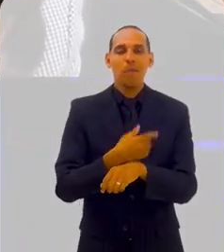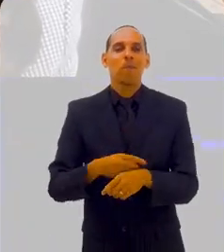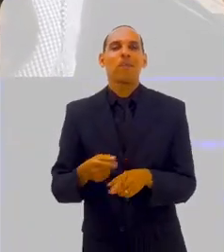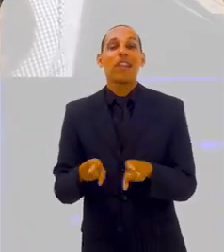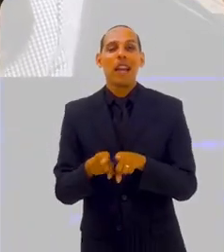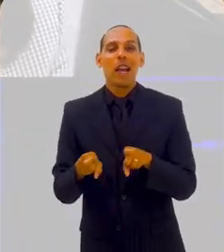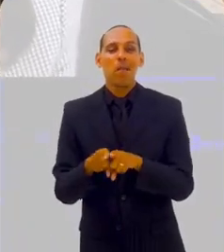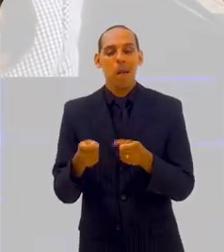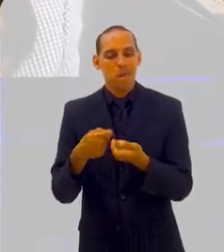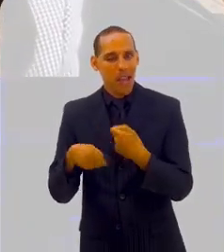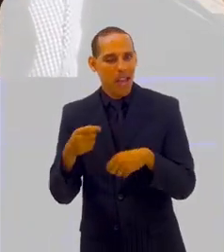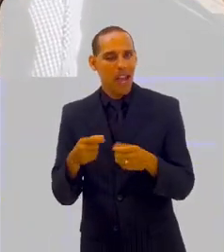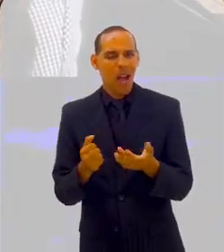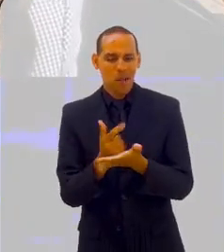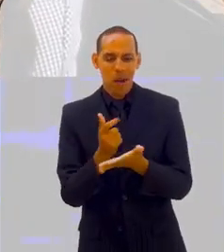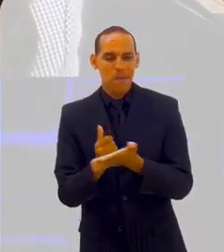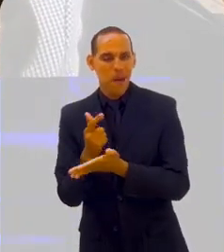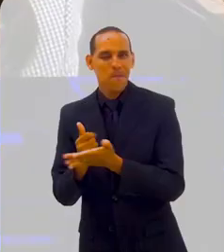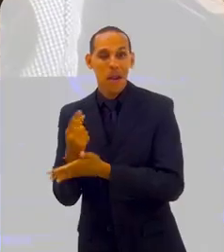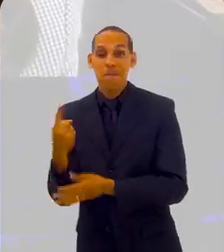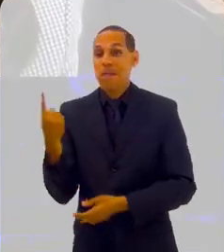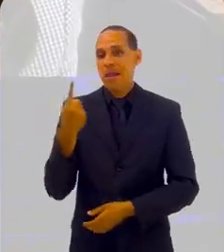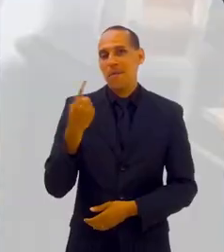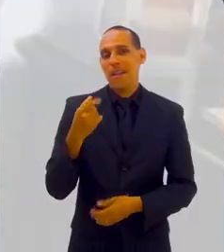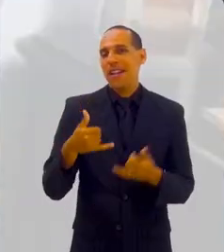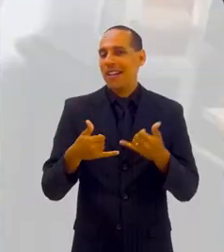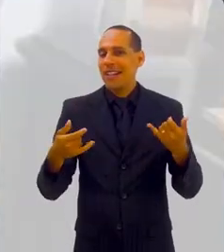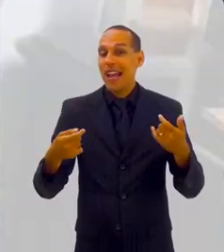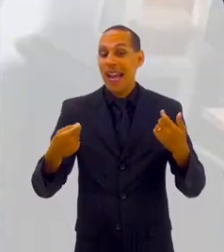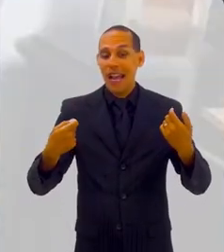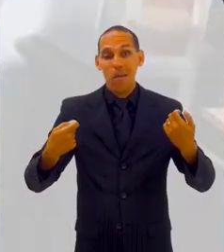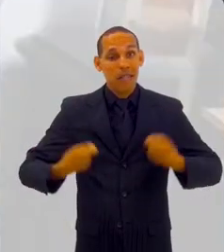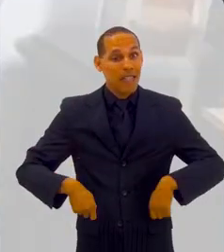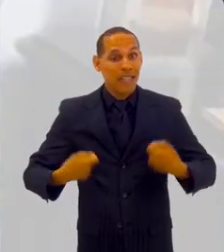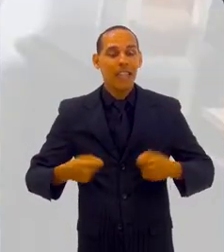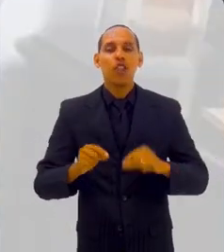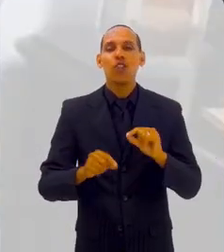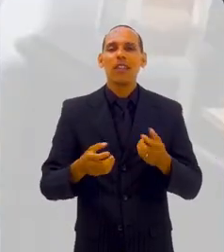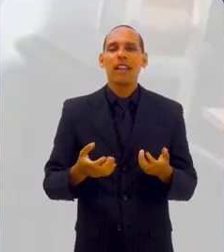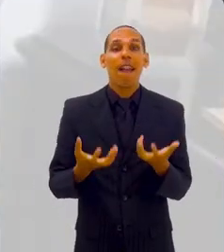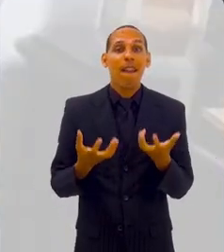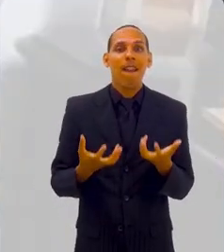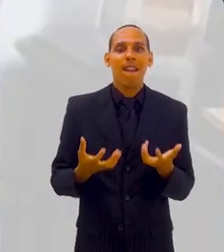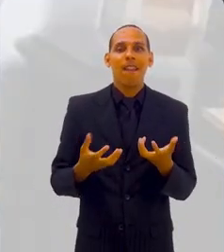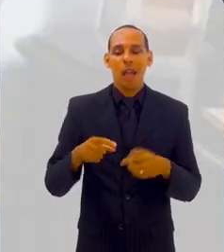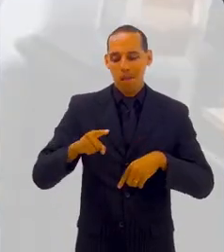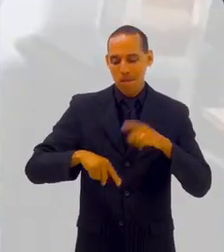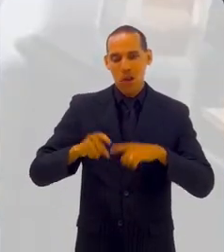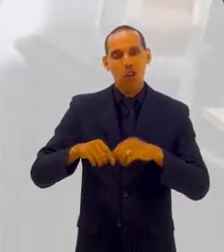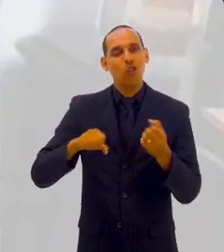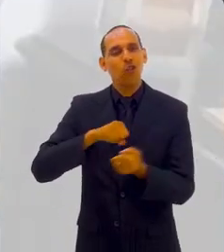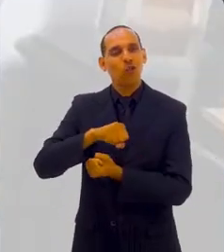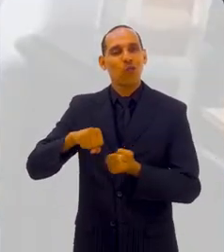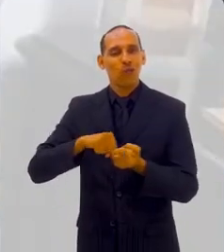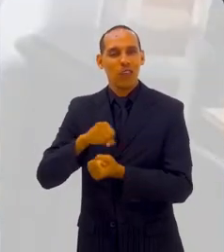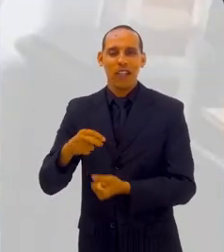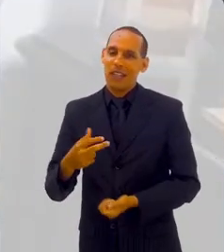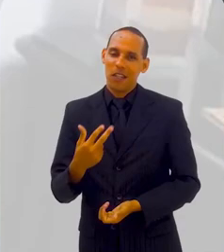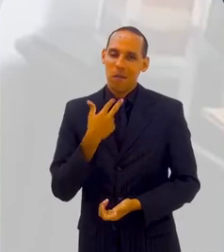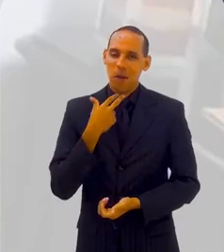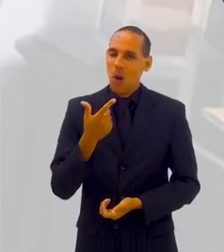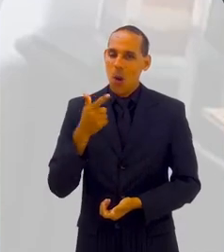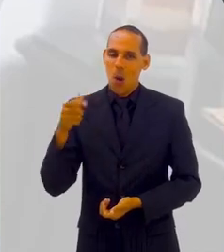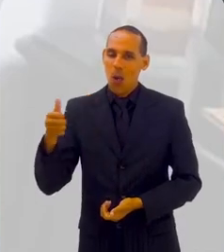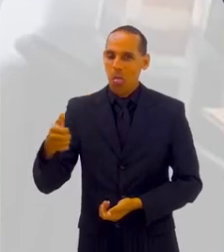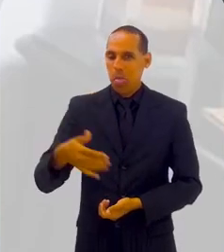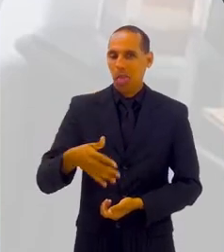mercado consumidor de primeira linha que exige produtos sustentáveis. Aqui não adianta produzir muito, tem